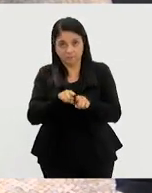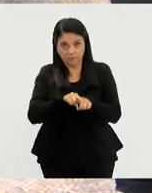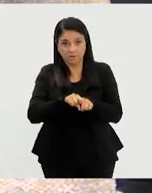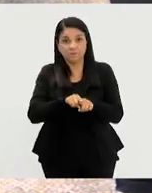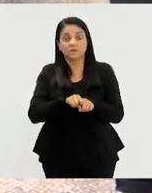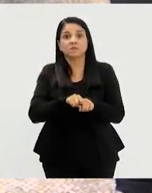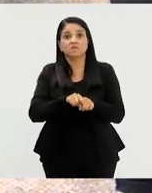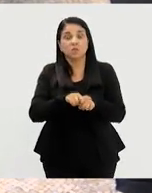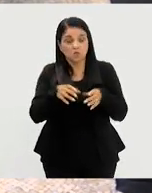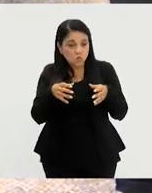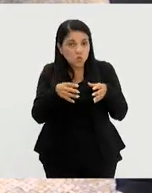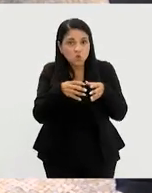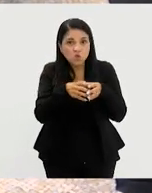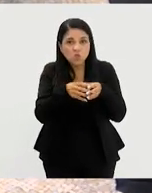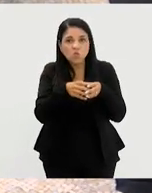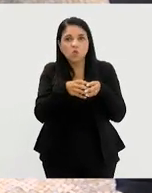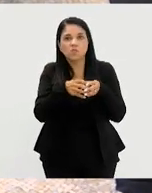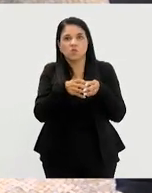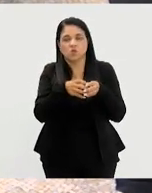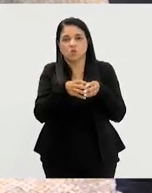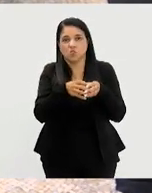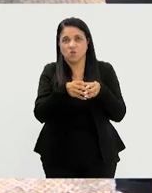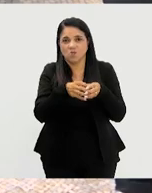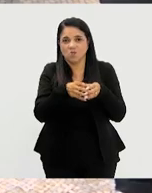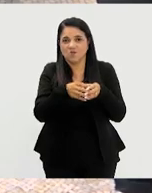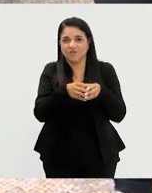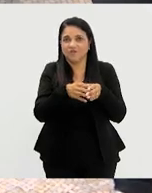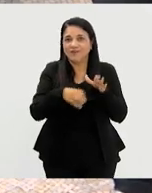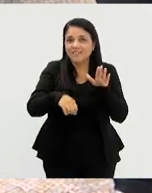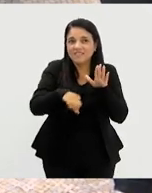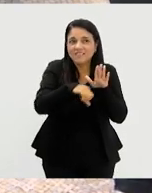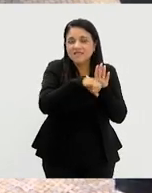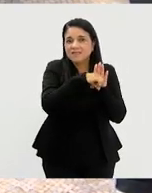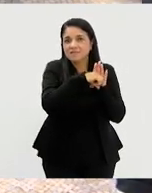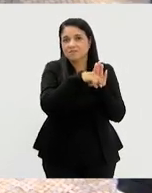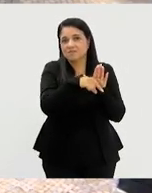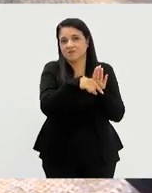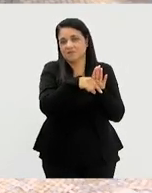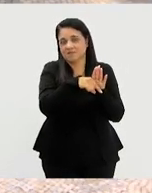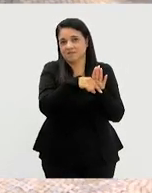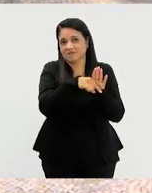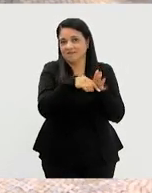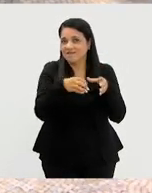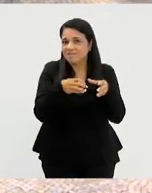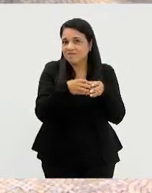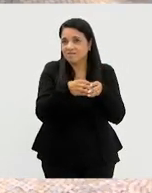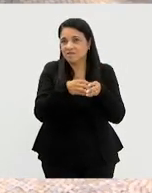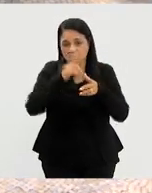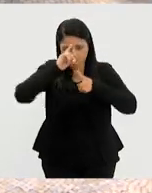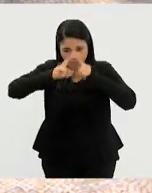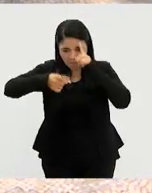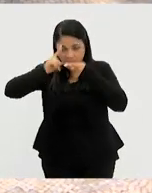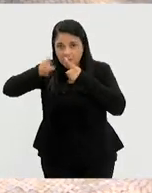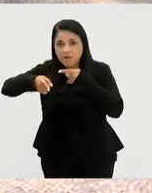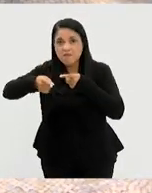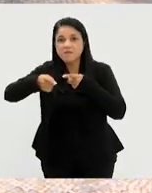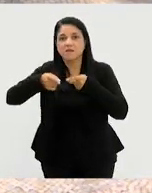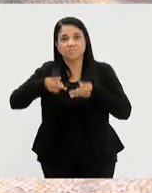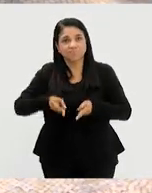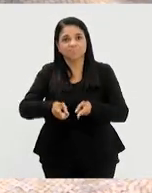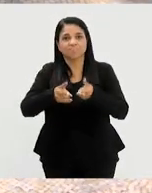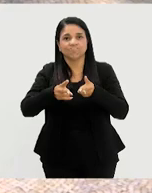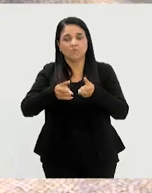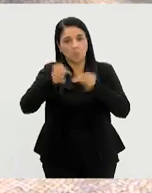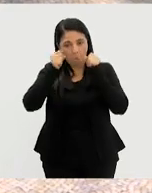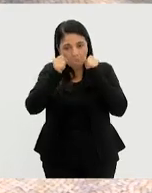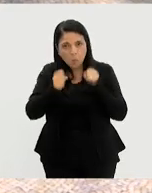uma quadrilha que usurpa o hero mar é dominada pel uma fação criminosa que tenta se perpetuar no poder e vive à